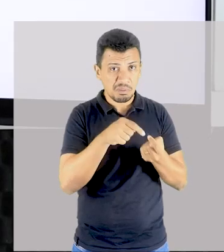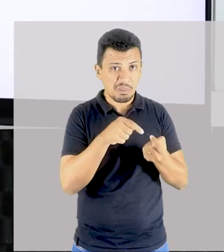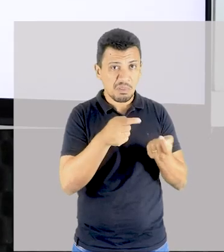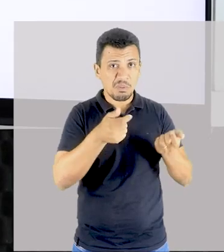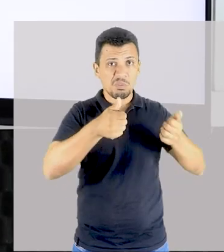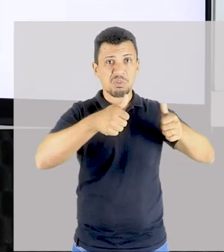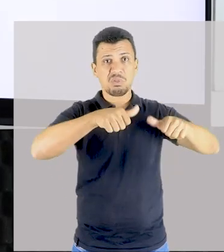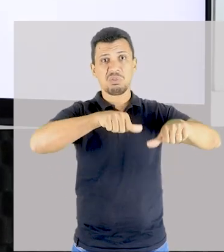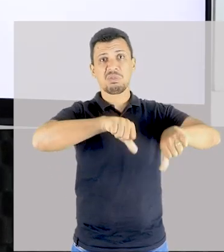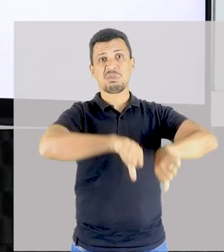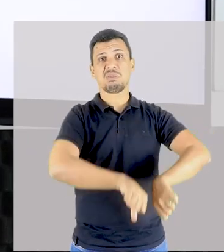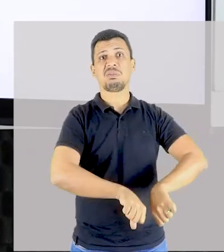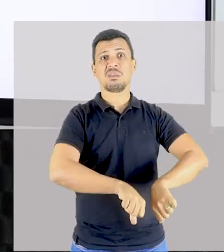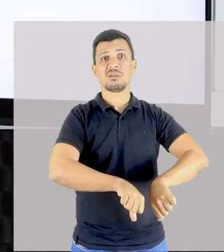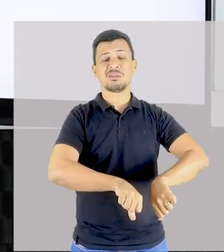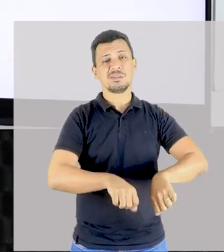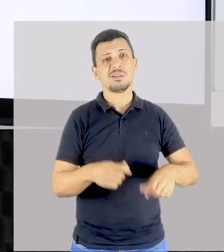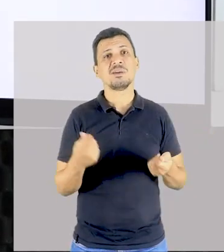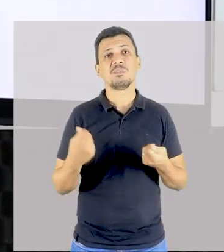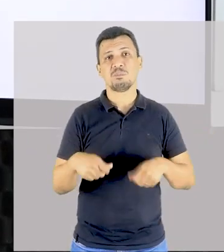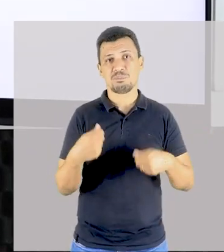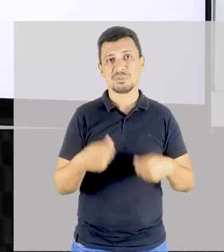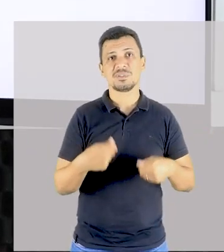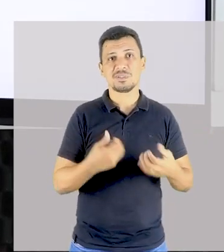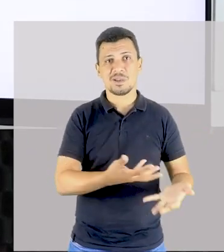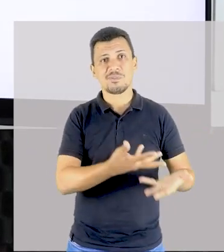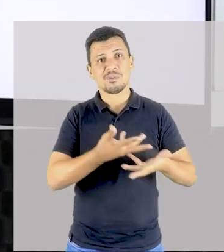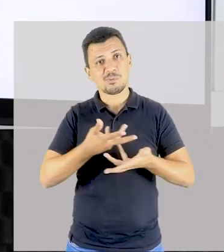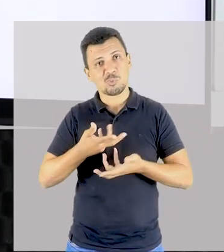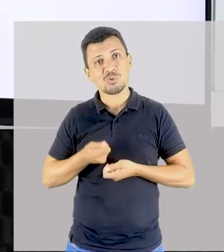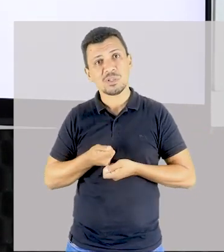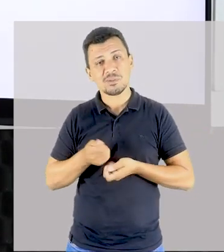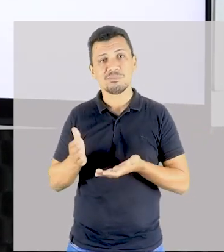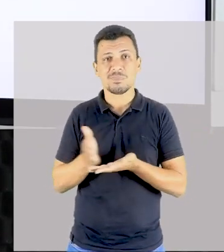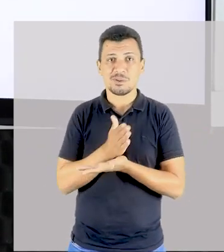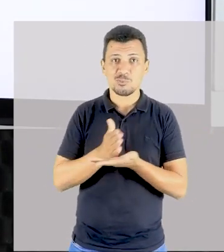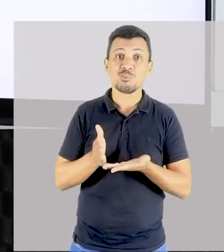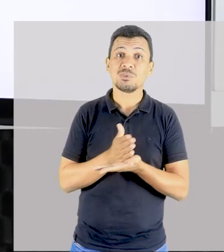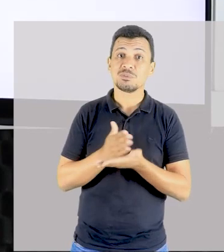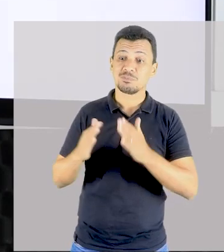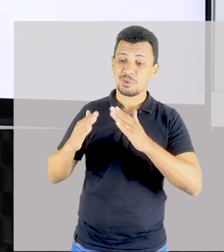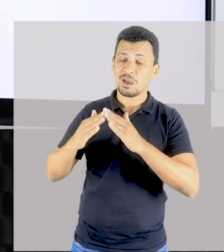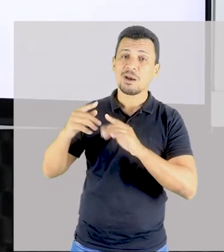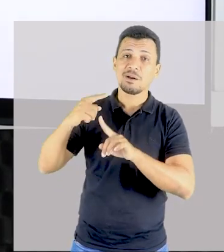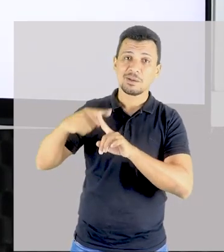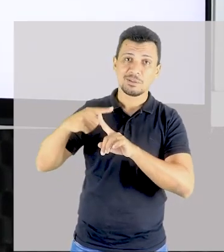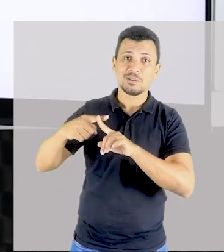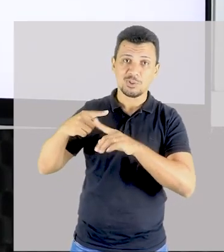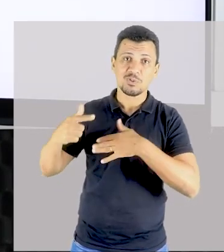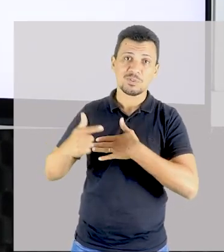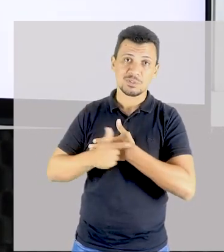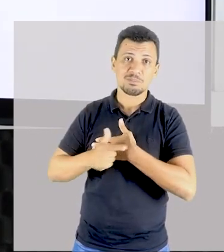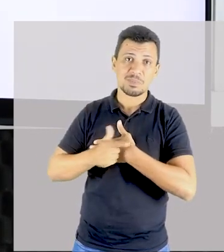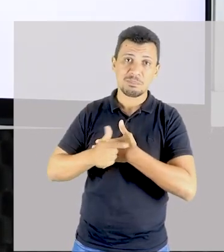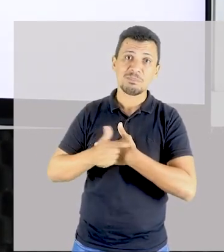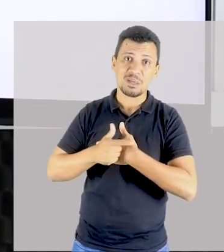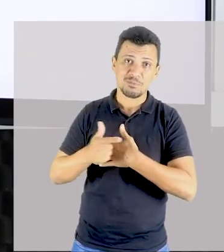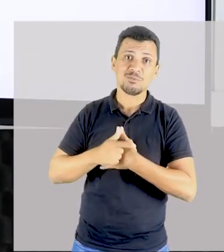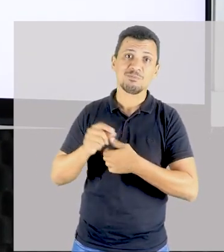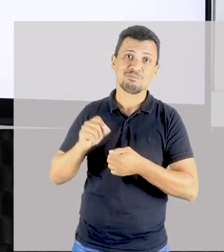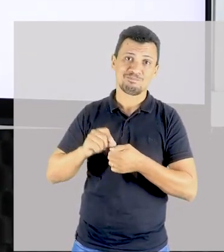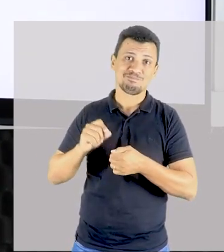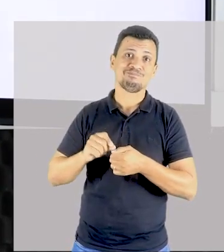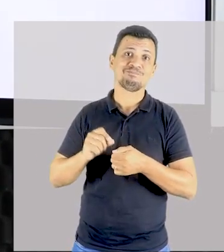situação e aí precisavam ser acolhidas por algumas instituições e a igreja acabou cumprindo esse papel várias vezes